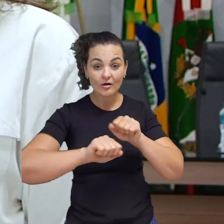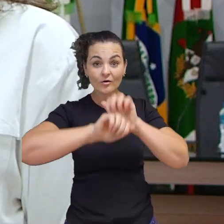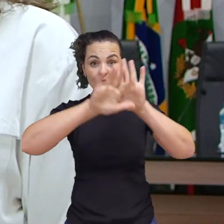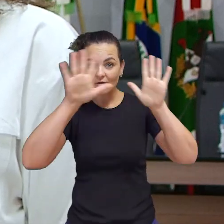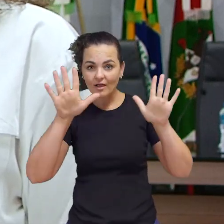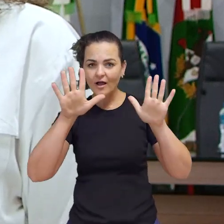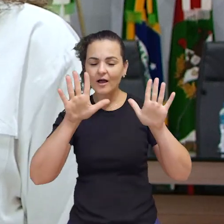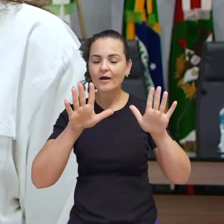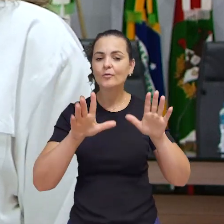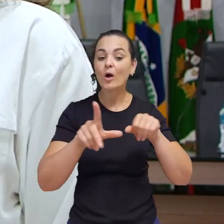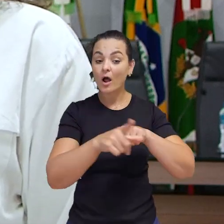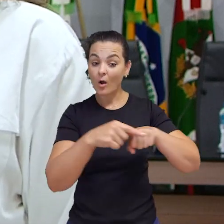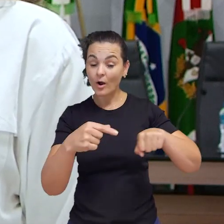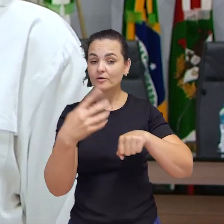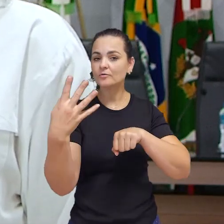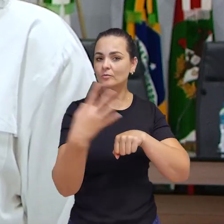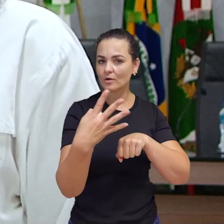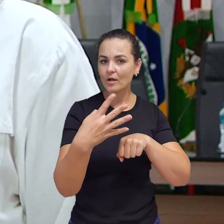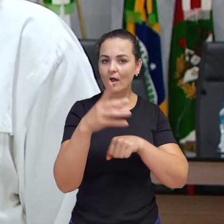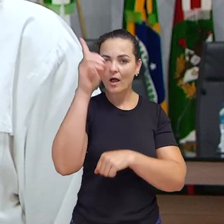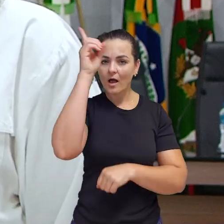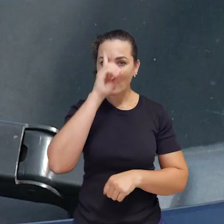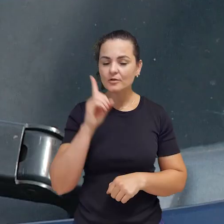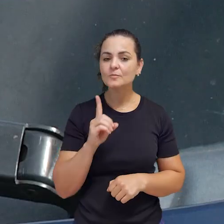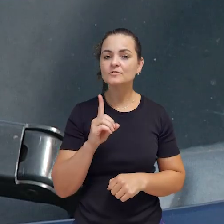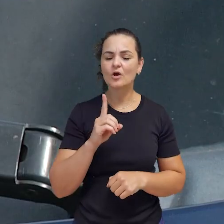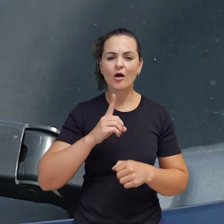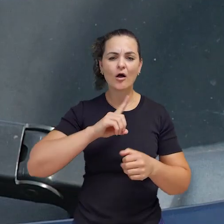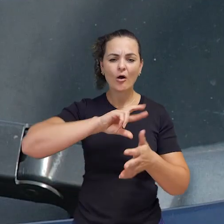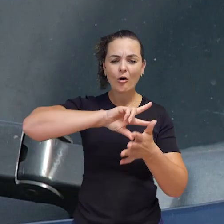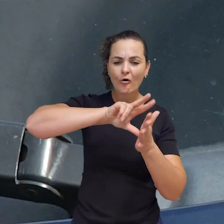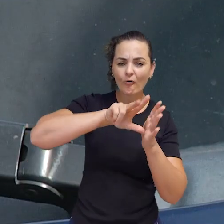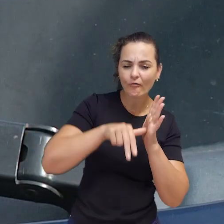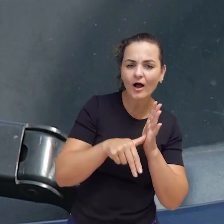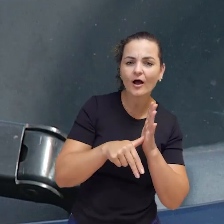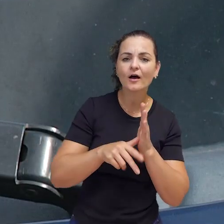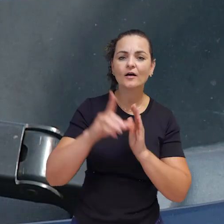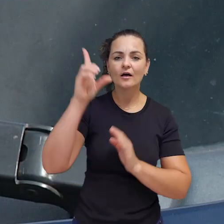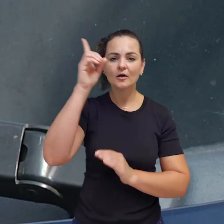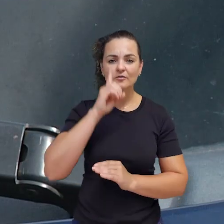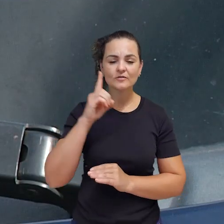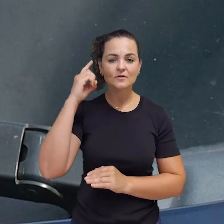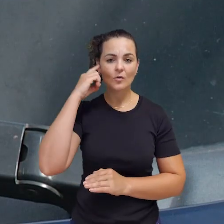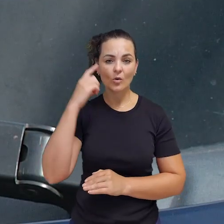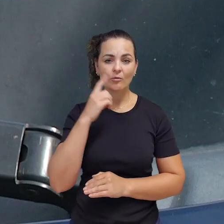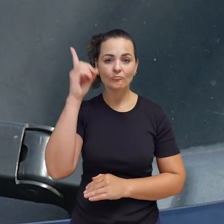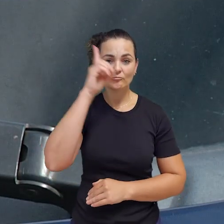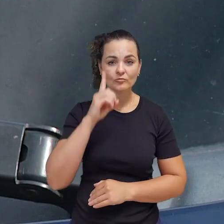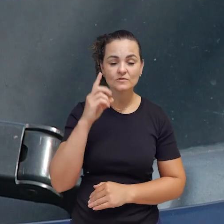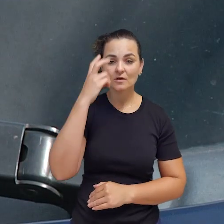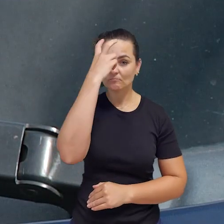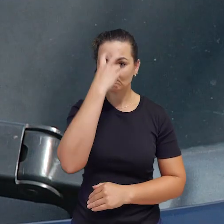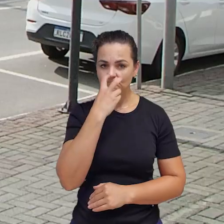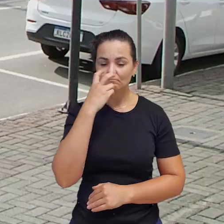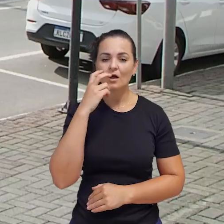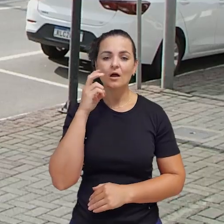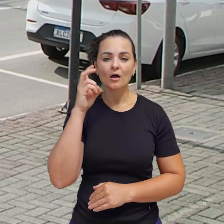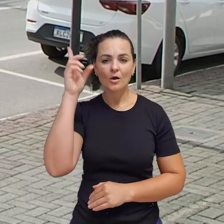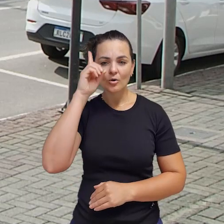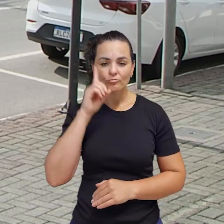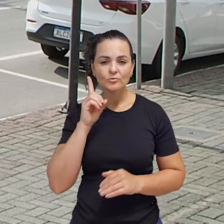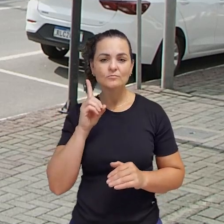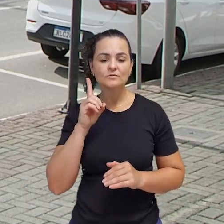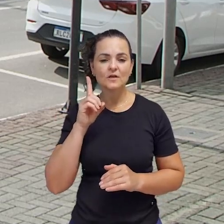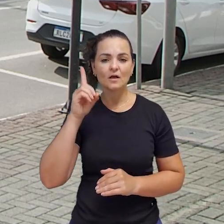sétimo para que fique claro que segundo o artigo 4º as pessoas com deficiência física deficiência auditiva